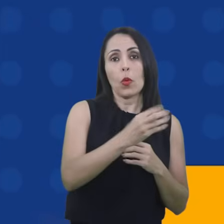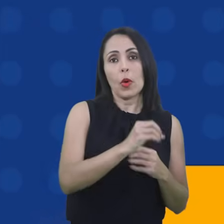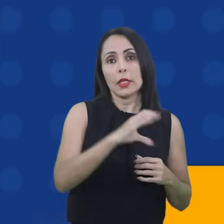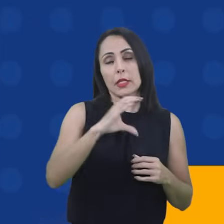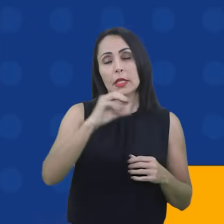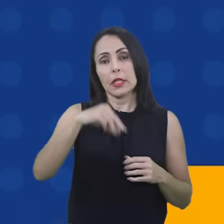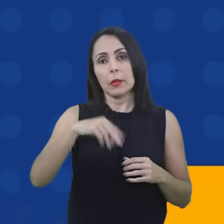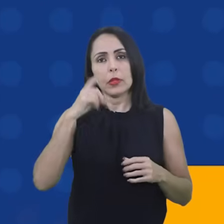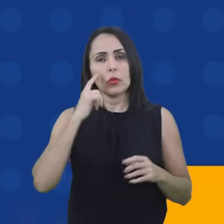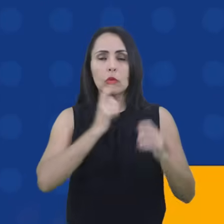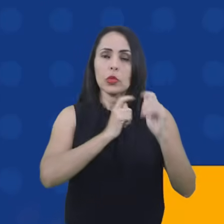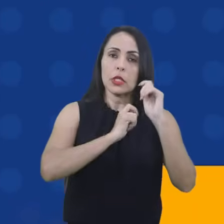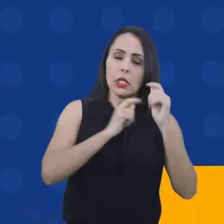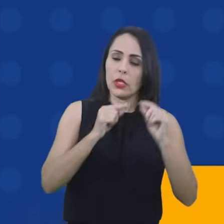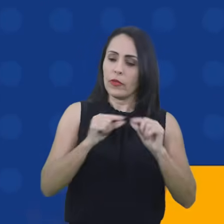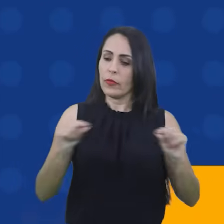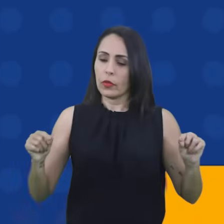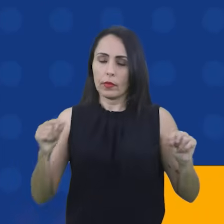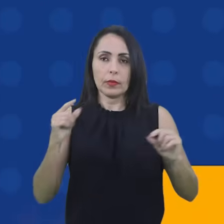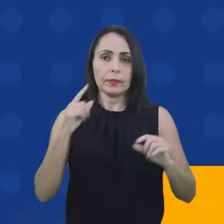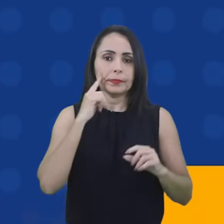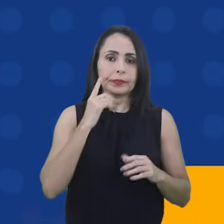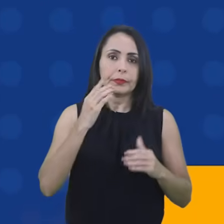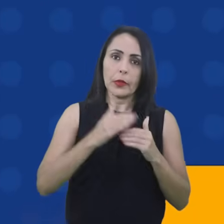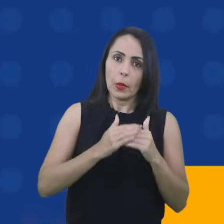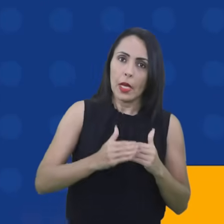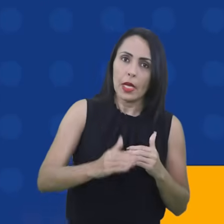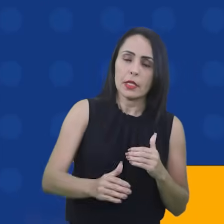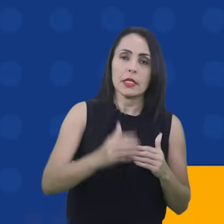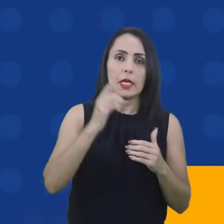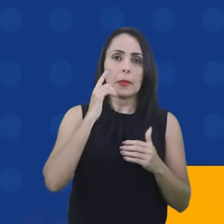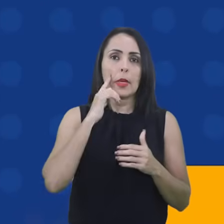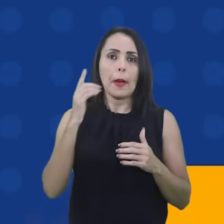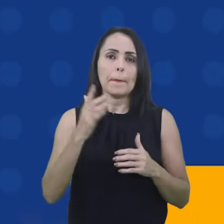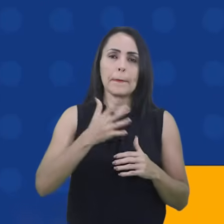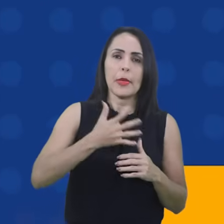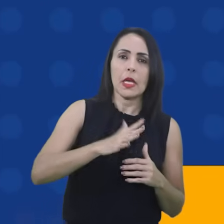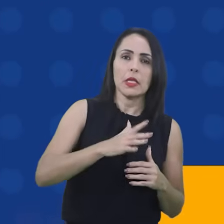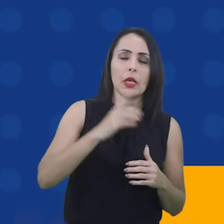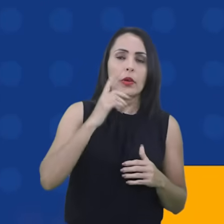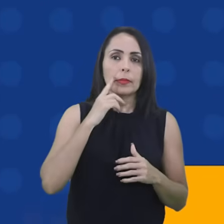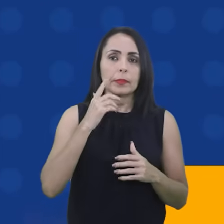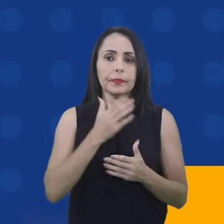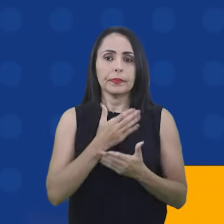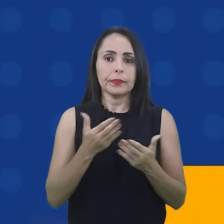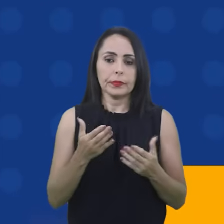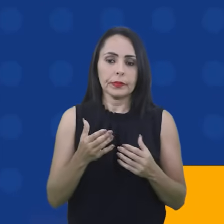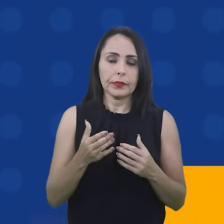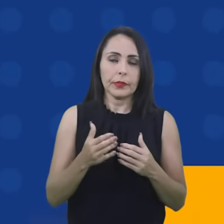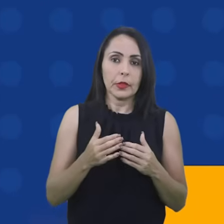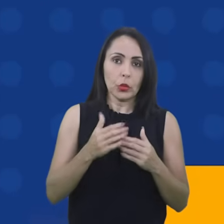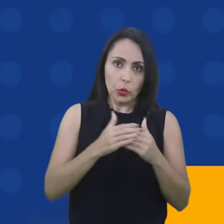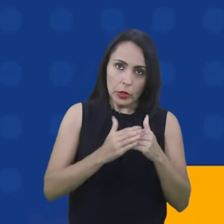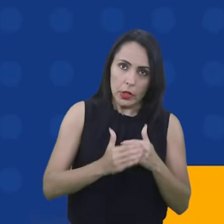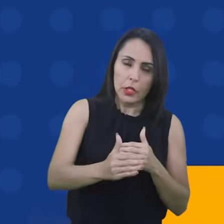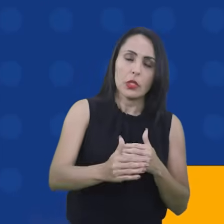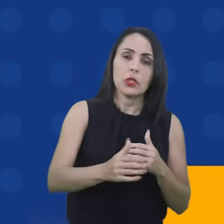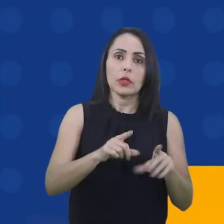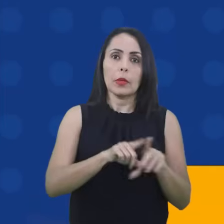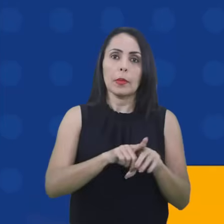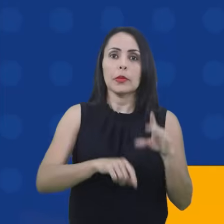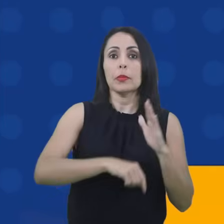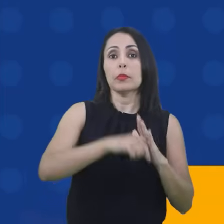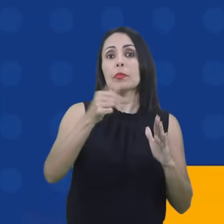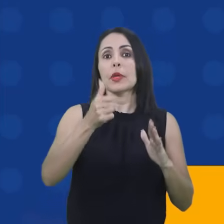de fio que você, né, separou. Comece sempre pela linha média, pela área central, né, do início, né,